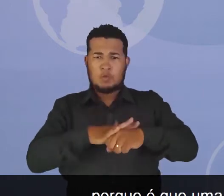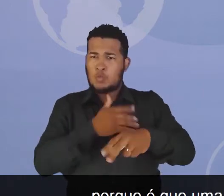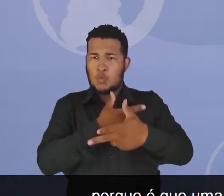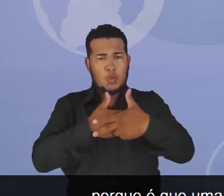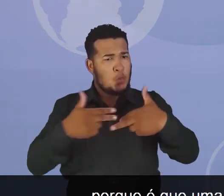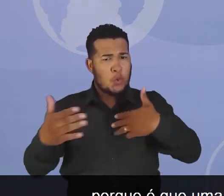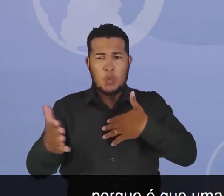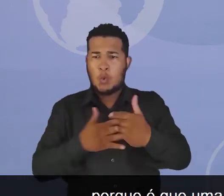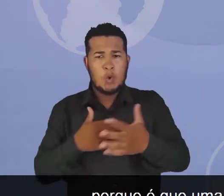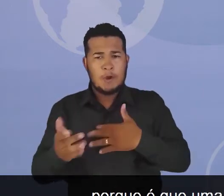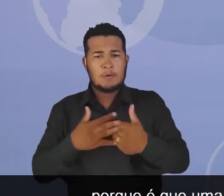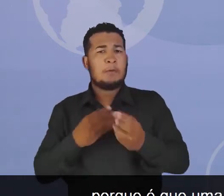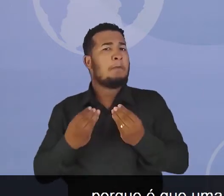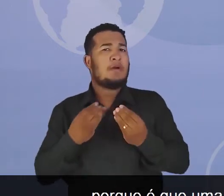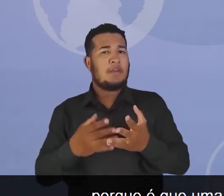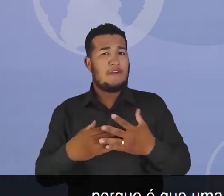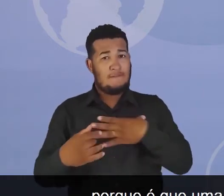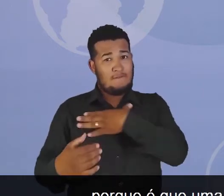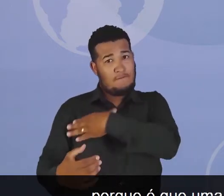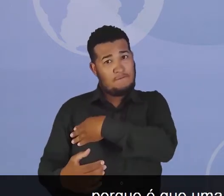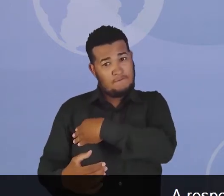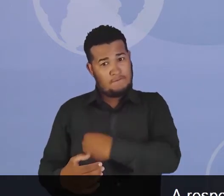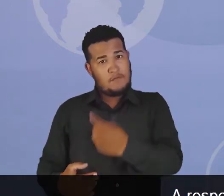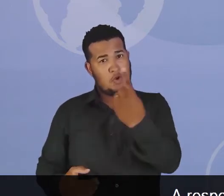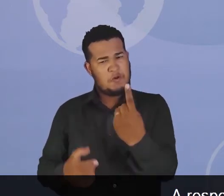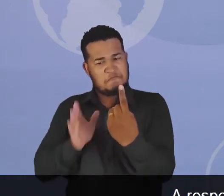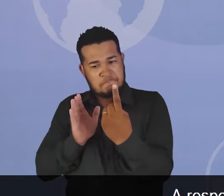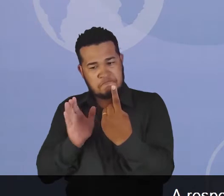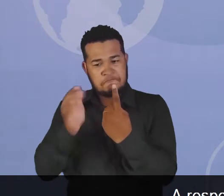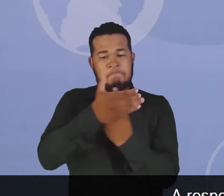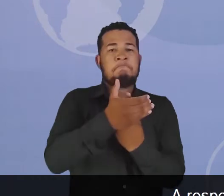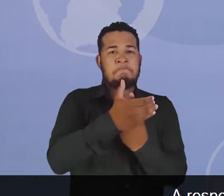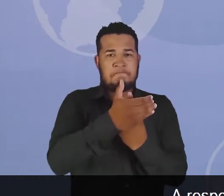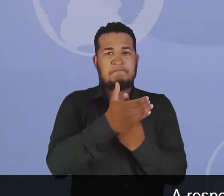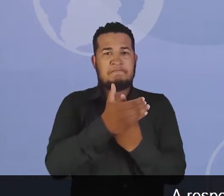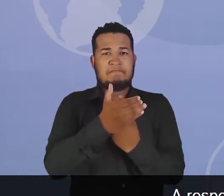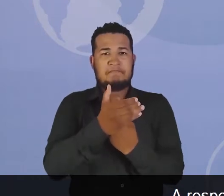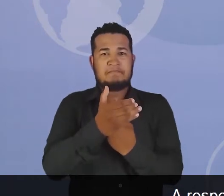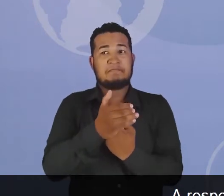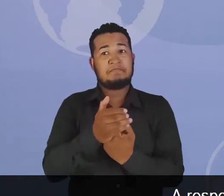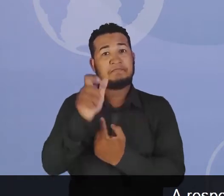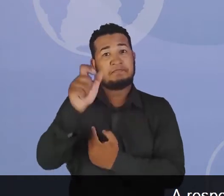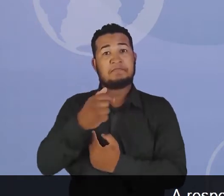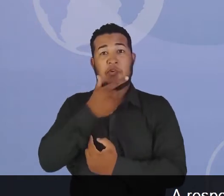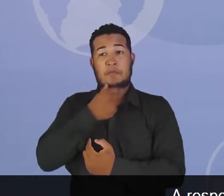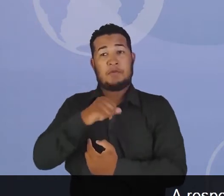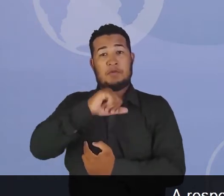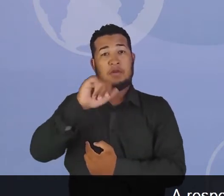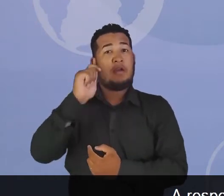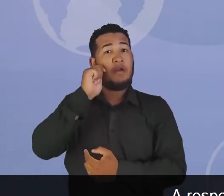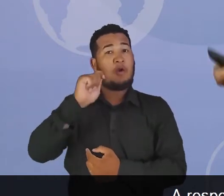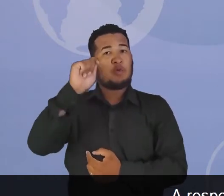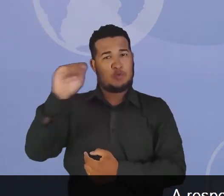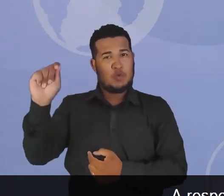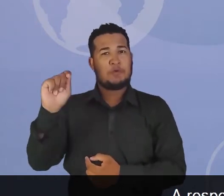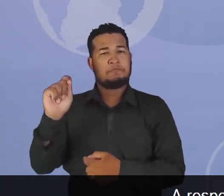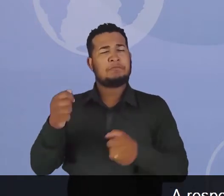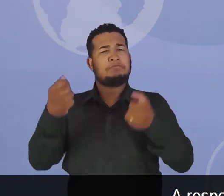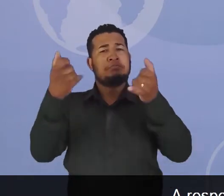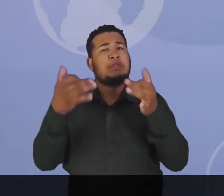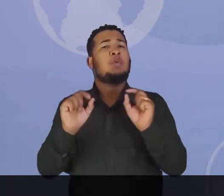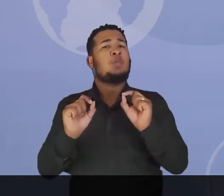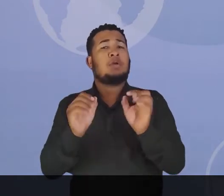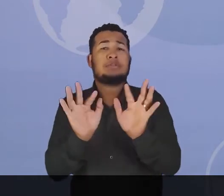para proteger o seu filho? A resposta de John Stuart Mill e Jeremy Bentham é muito